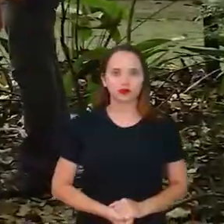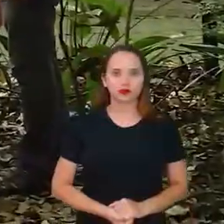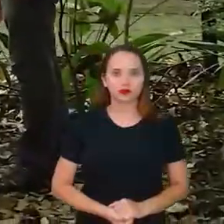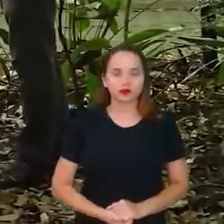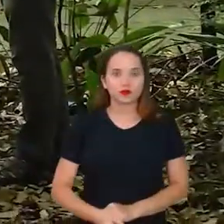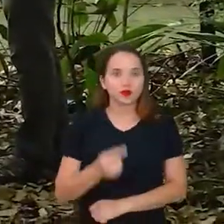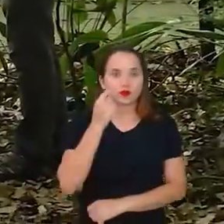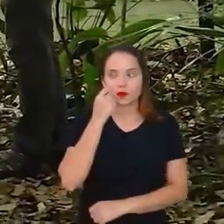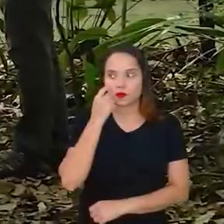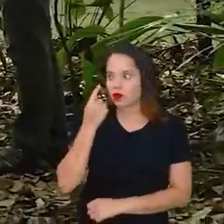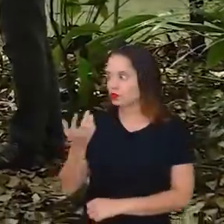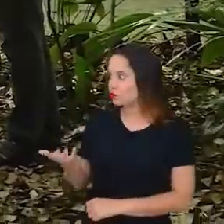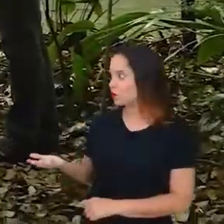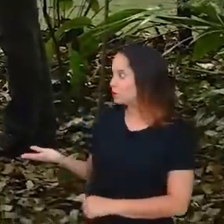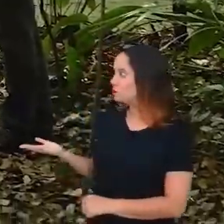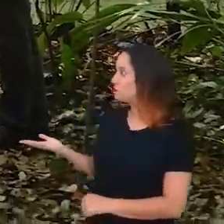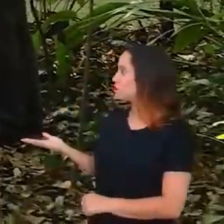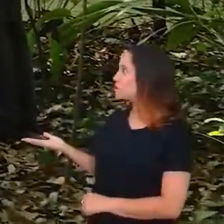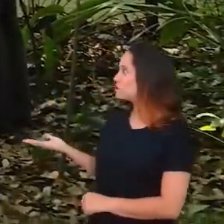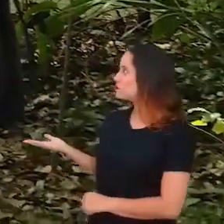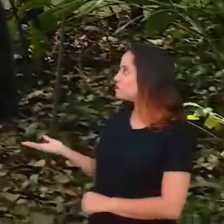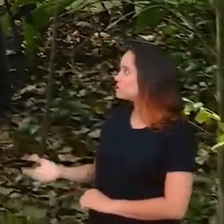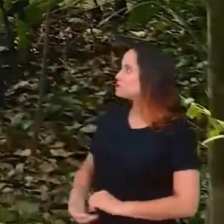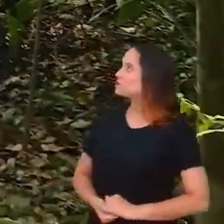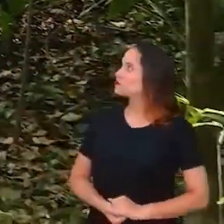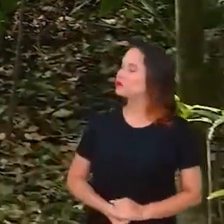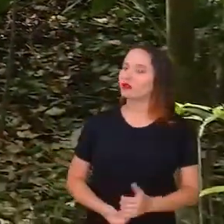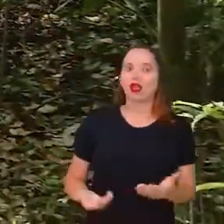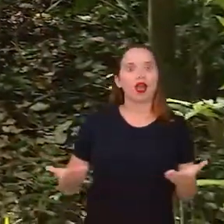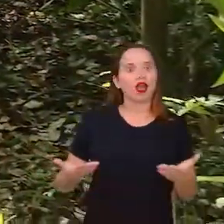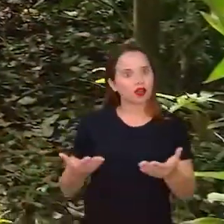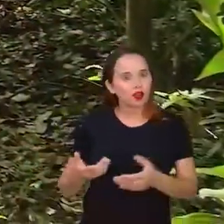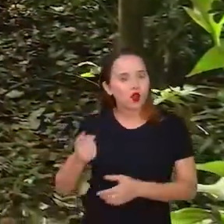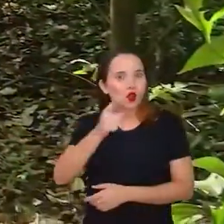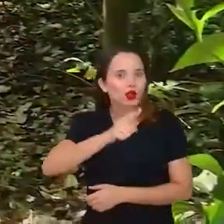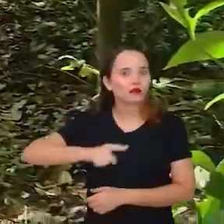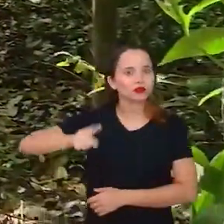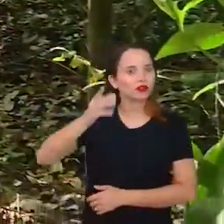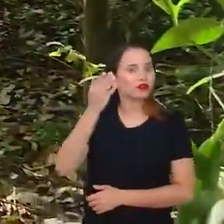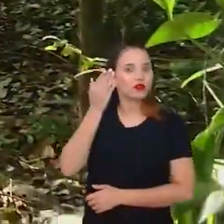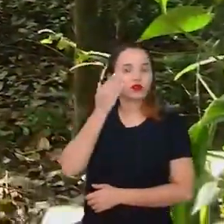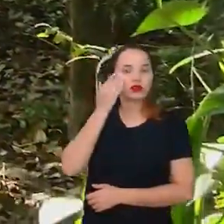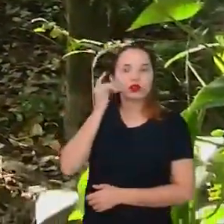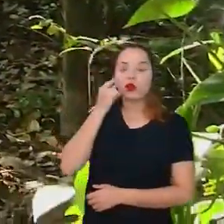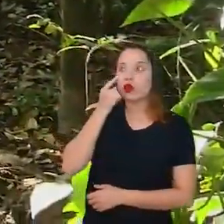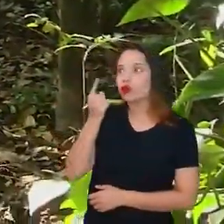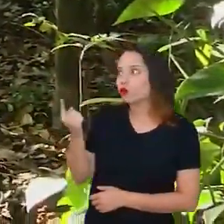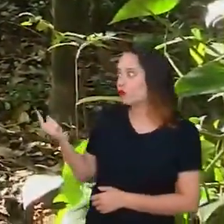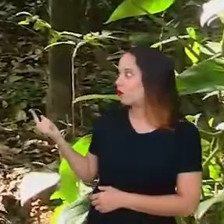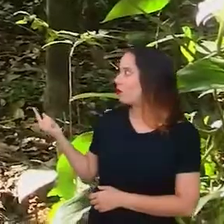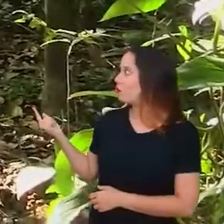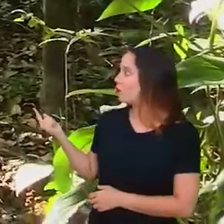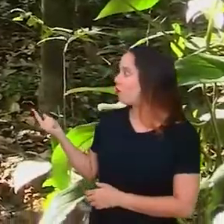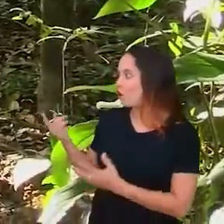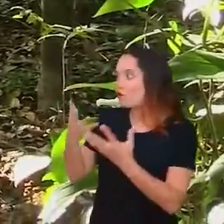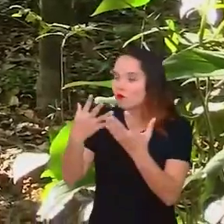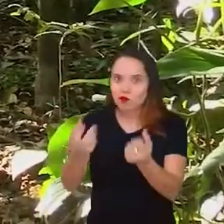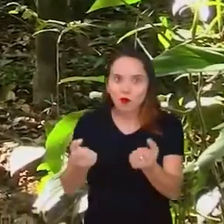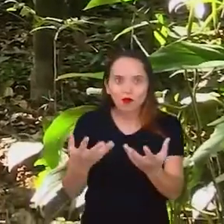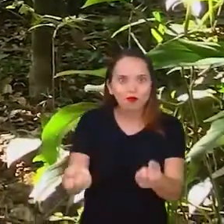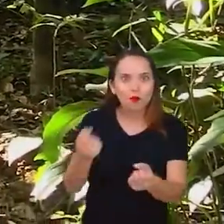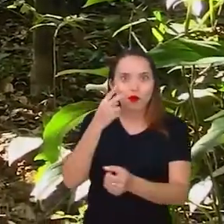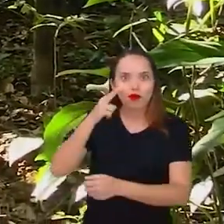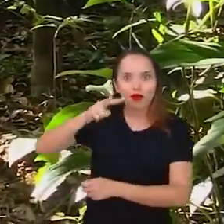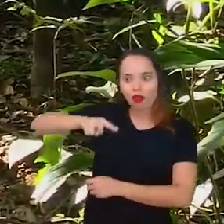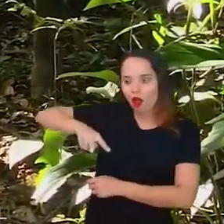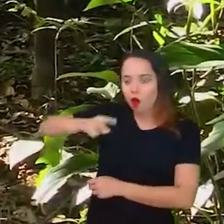Olha só agora vocês vão compreender aqui ó vamos lá aqui a gente